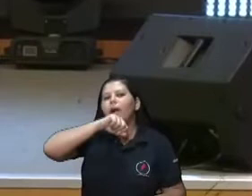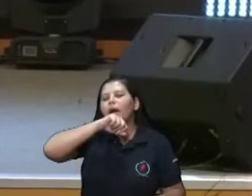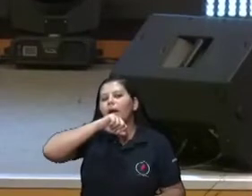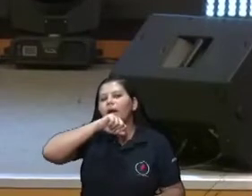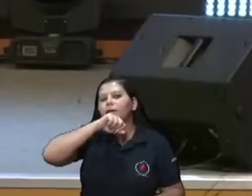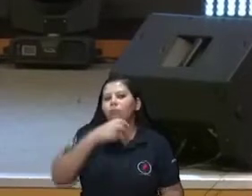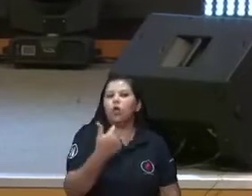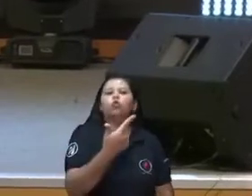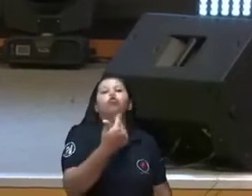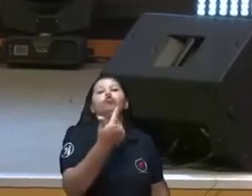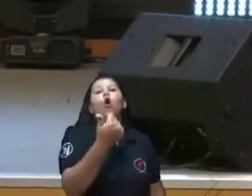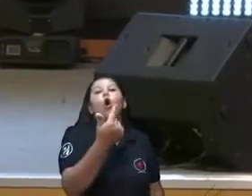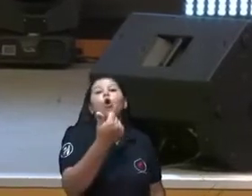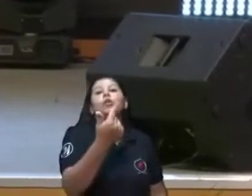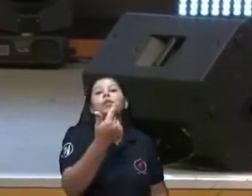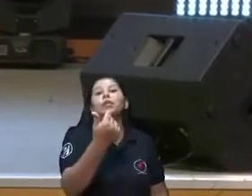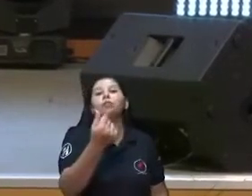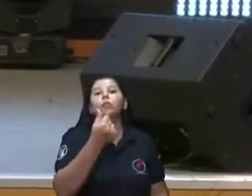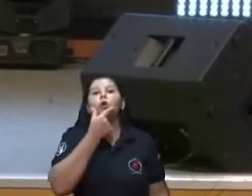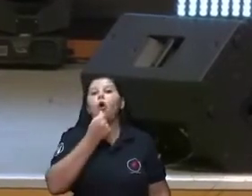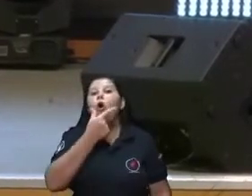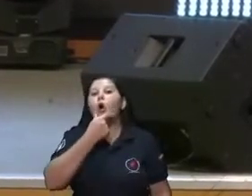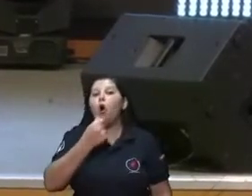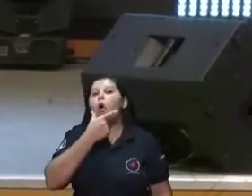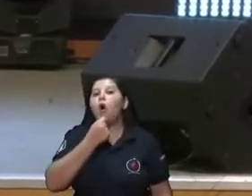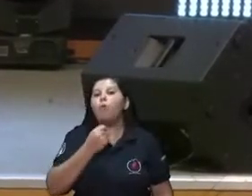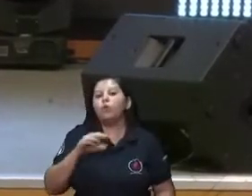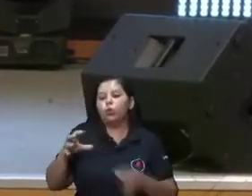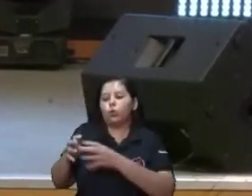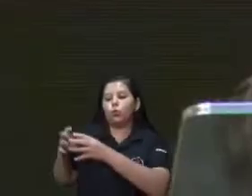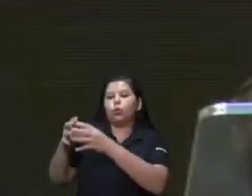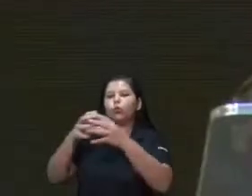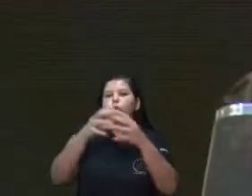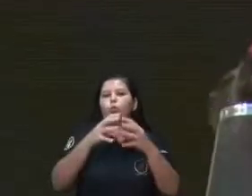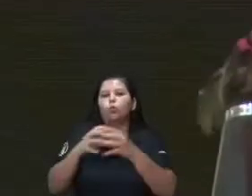dos 12 cabeças da tribo de Israel,